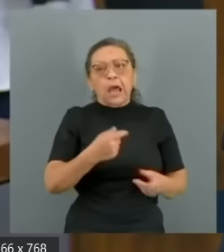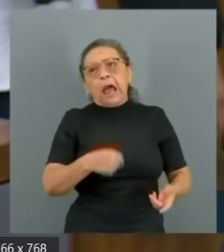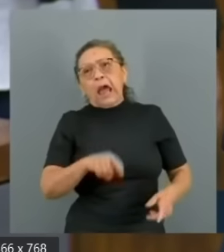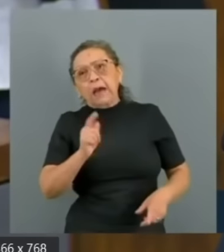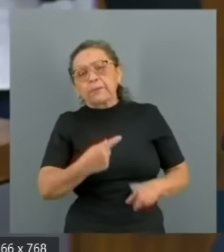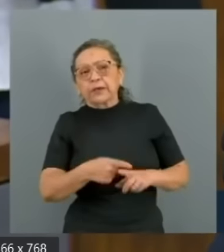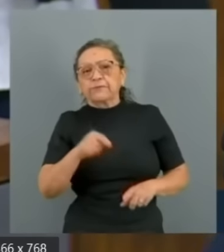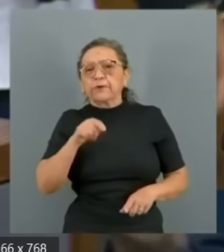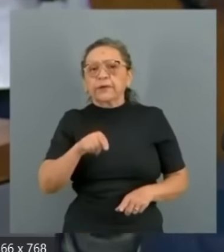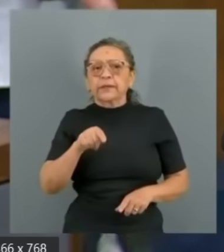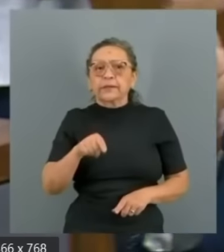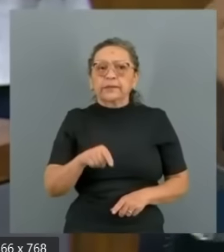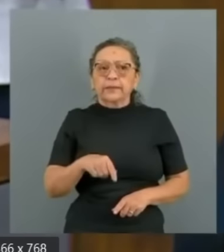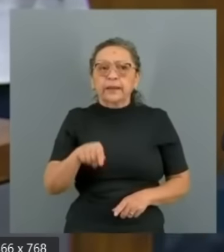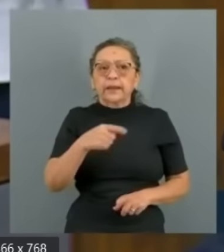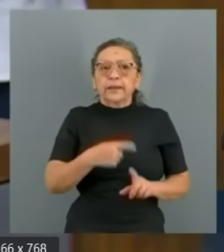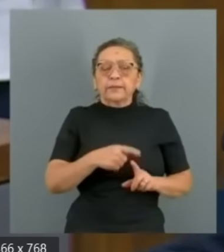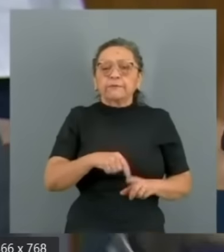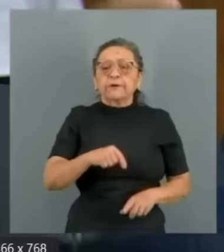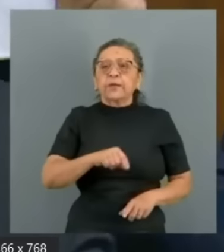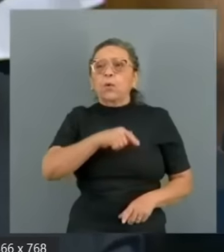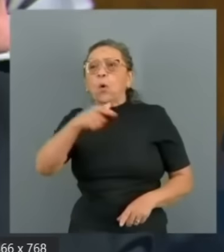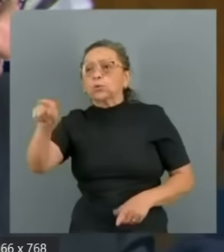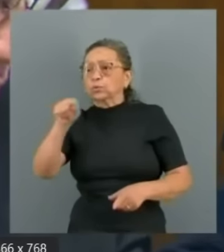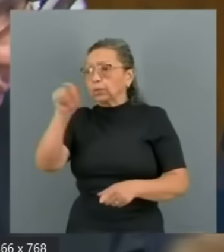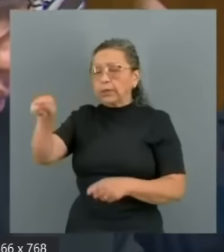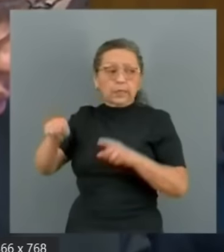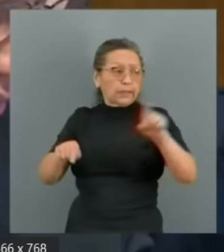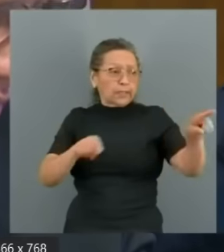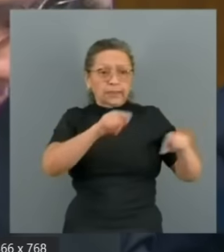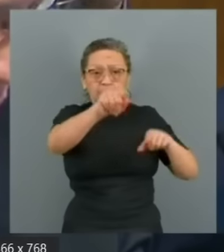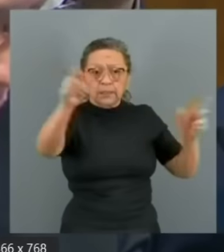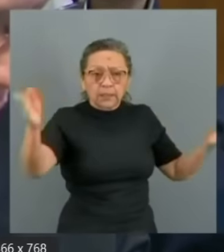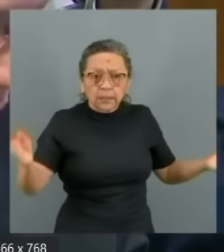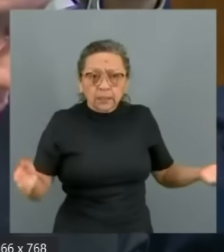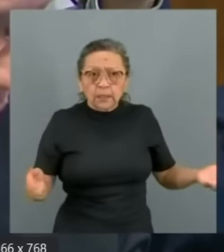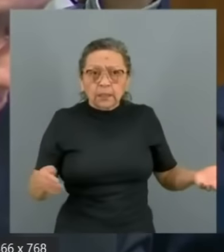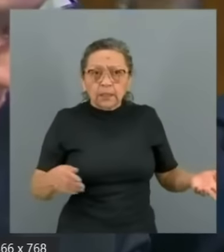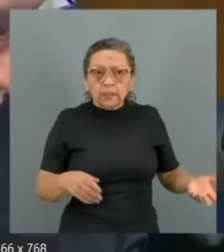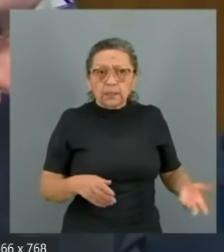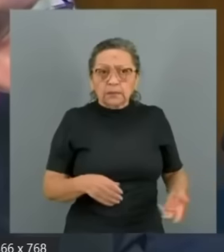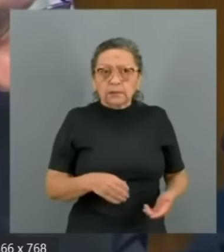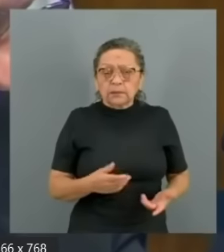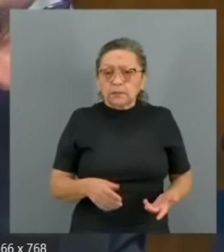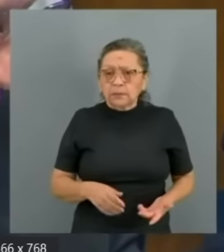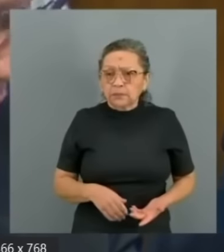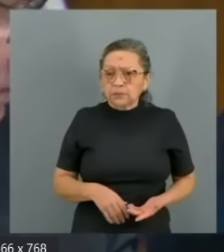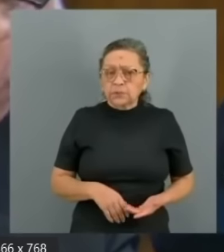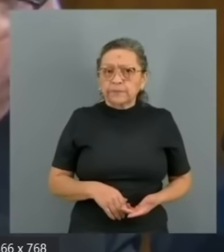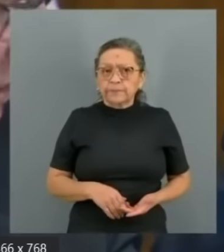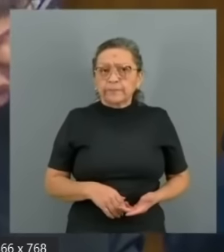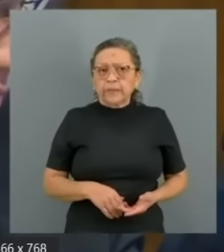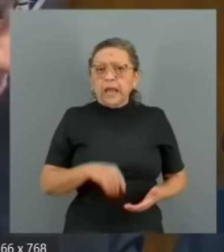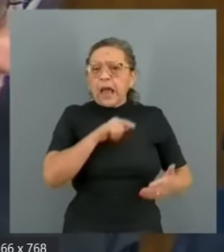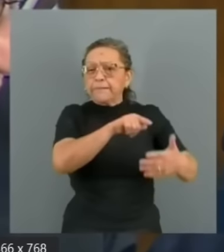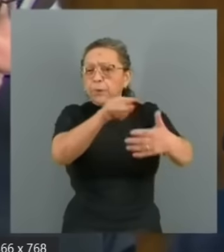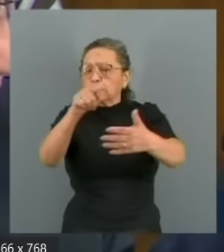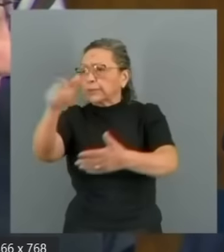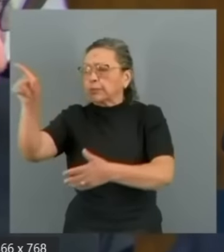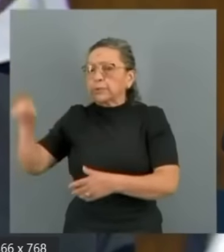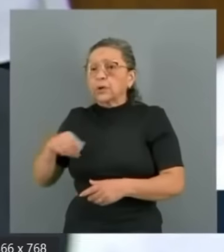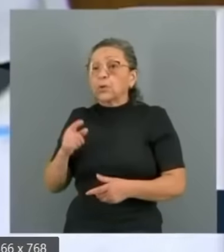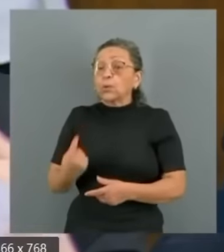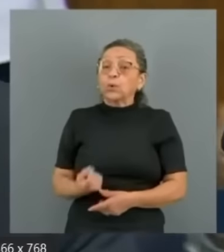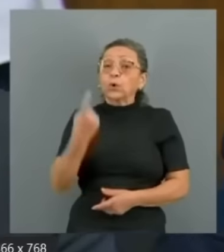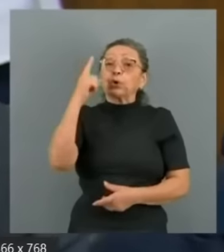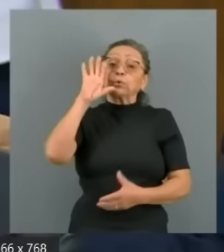senhor André Fidelis, foi o senhor Vigílio, foi o Oliveira. O único vínculo financeiro que